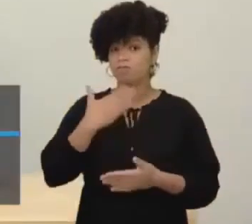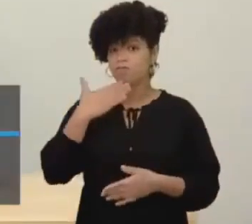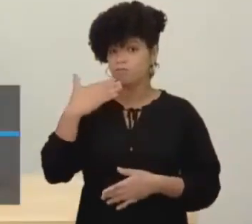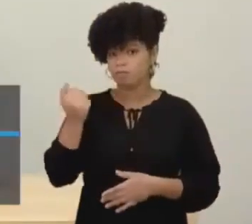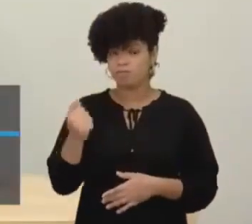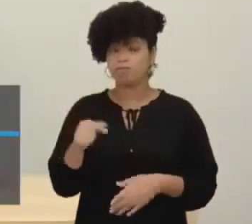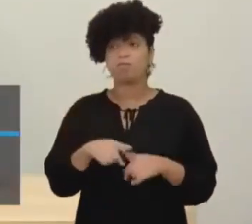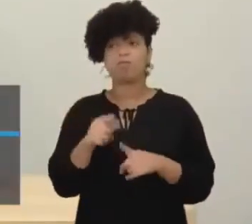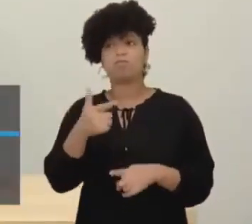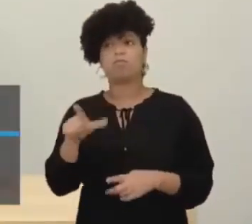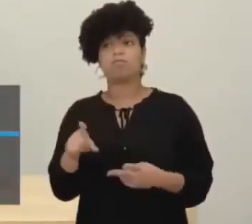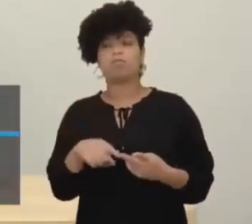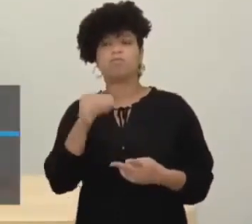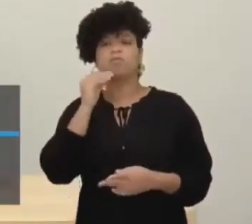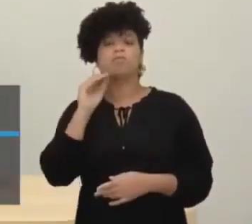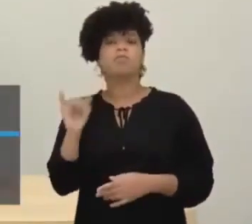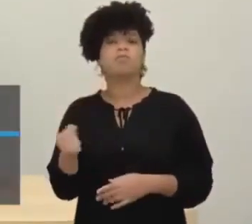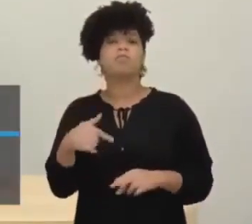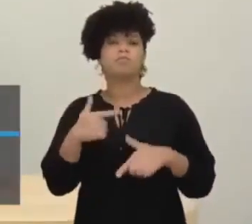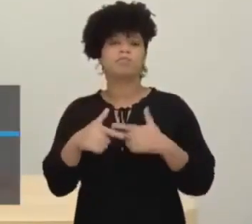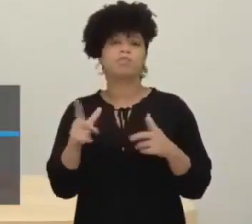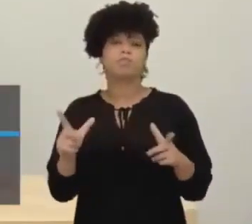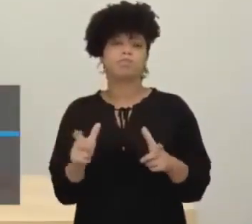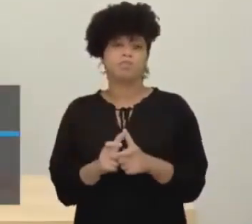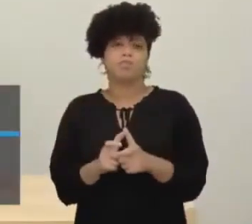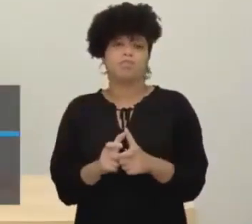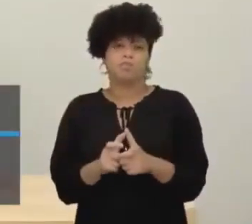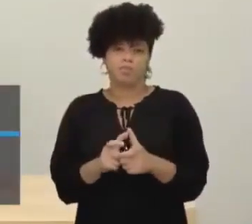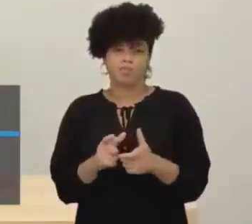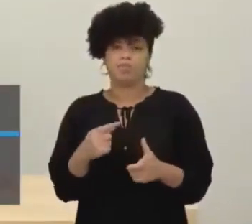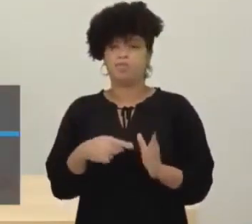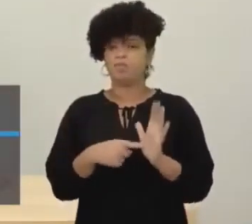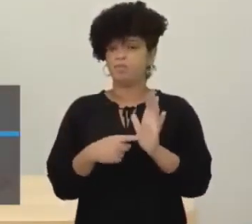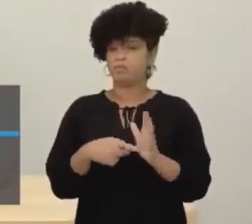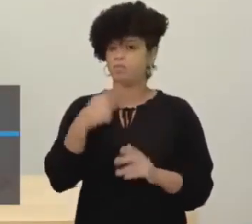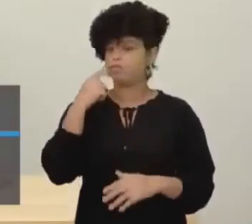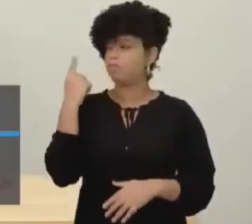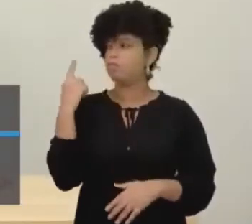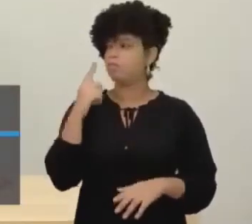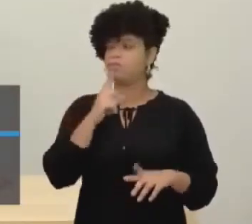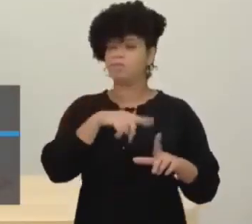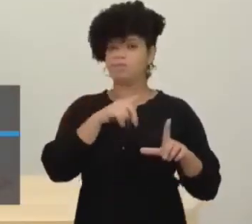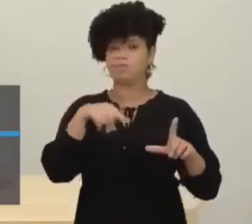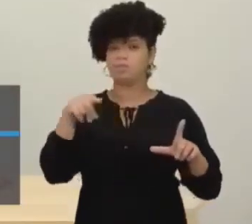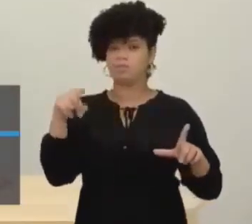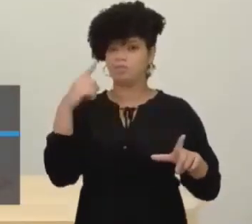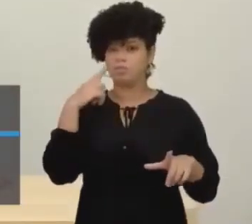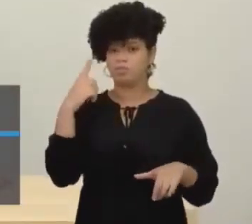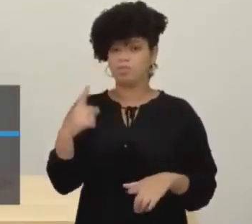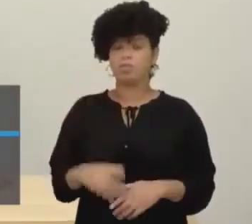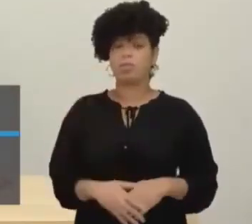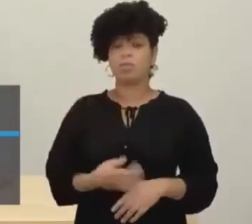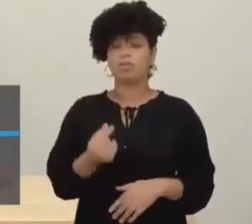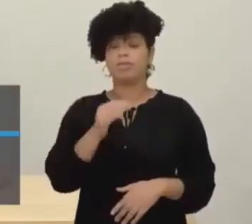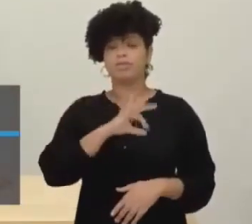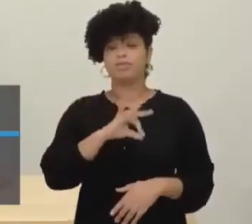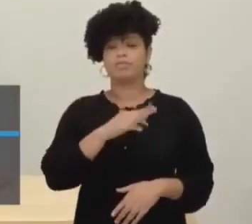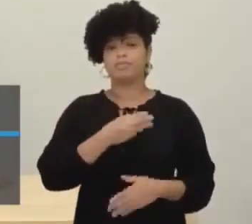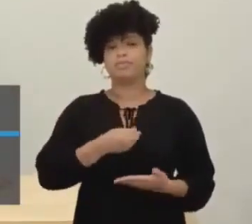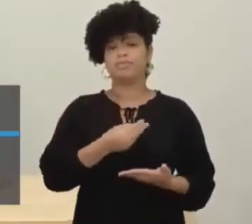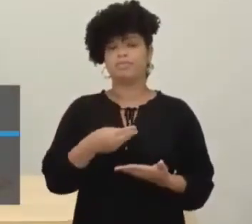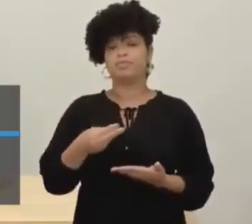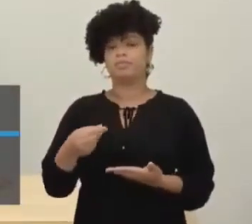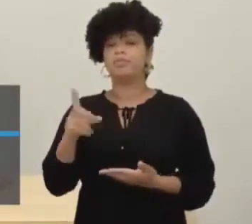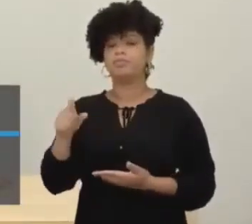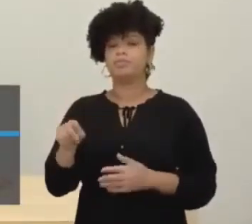escassas né Isso aí é relação e mostra bem isso aí no gráfico a principalmente a questão quando fala de distribuição de renda que